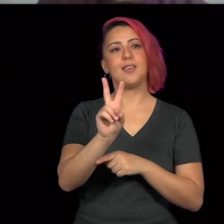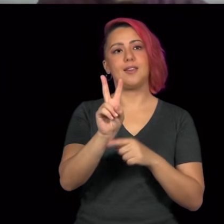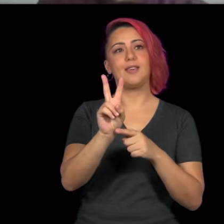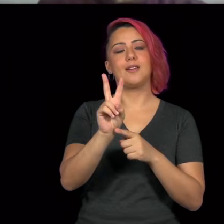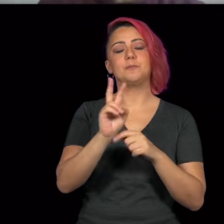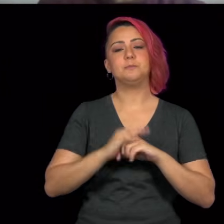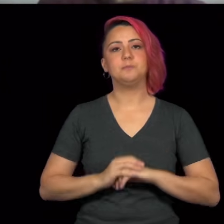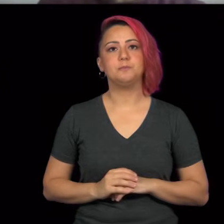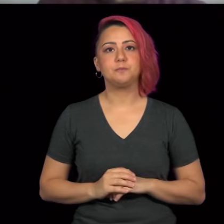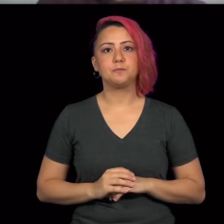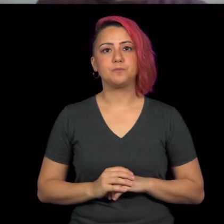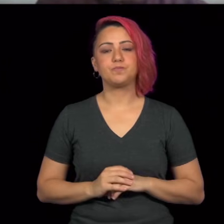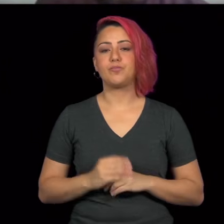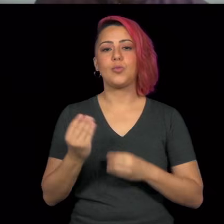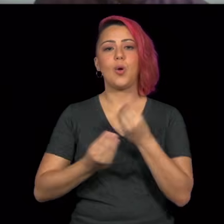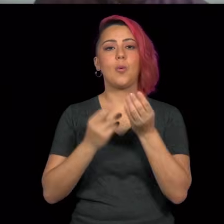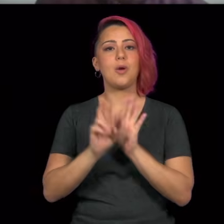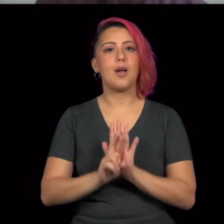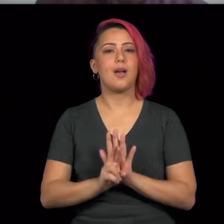estiverem ligadas.